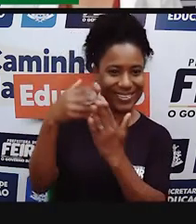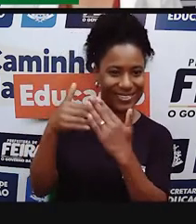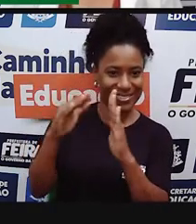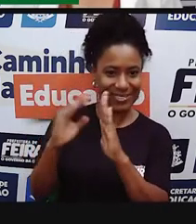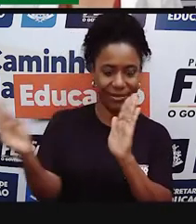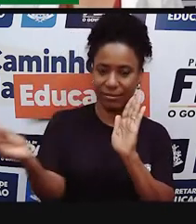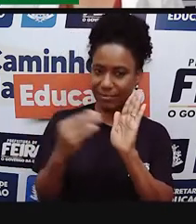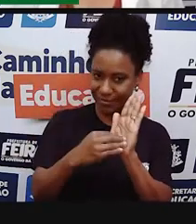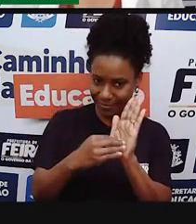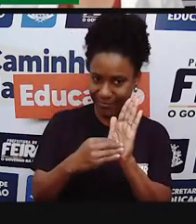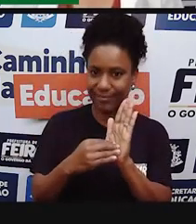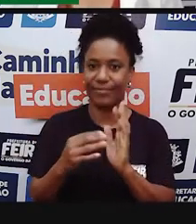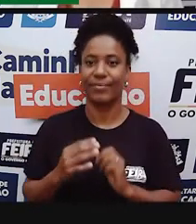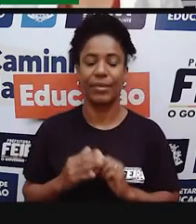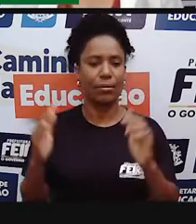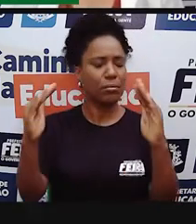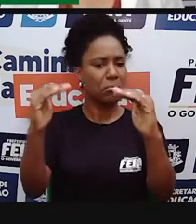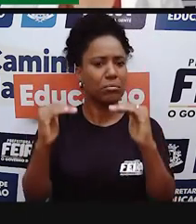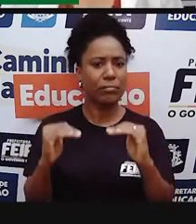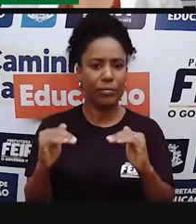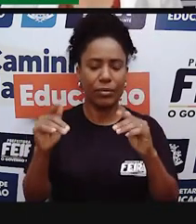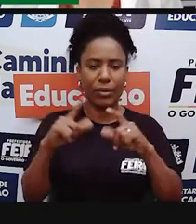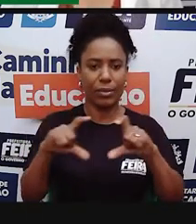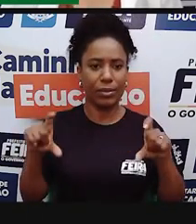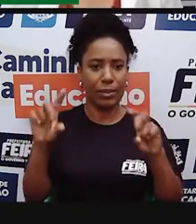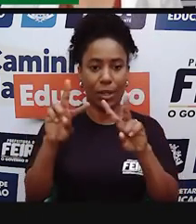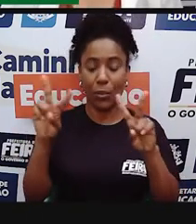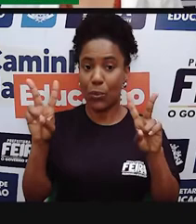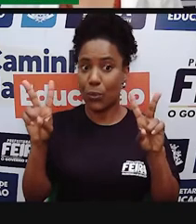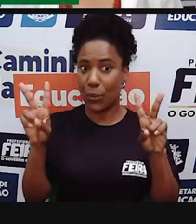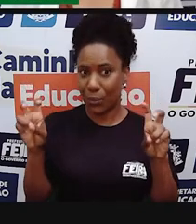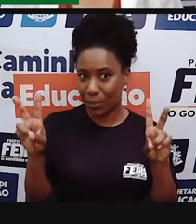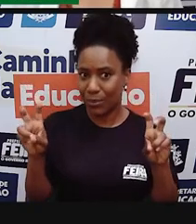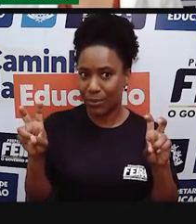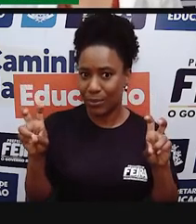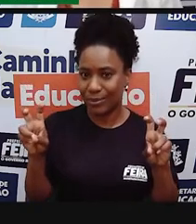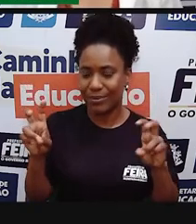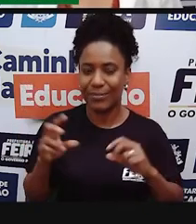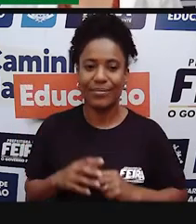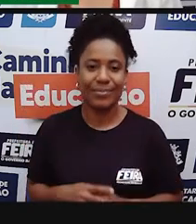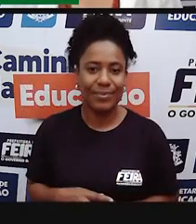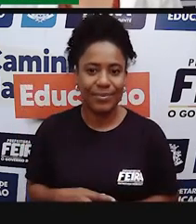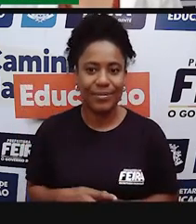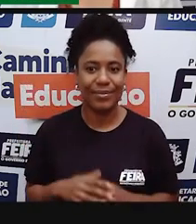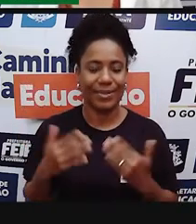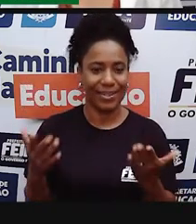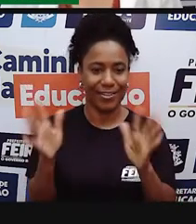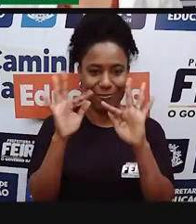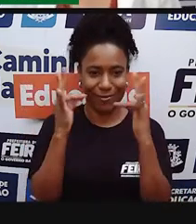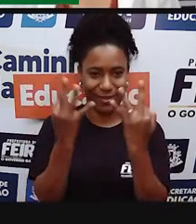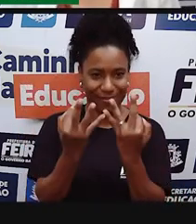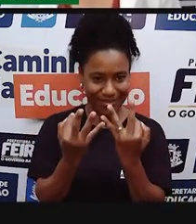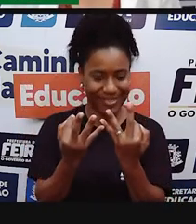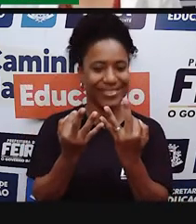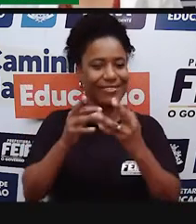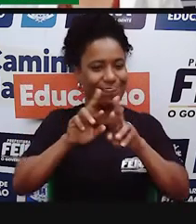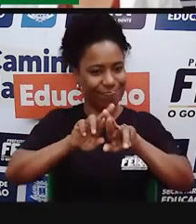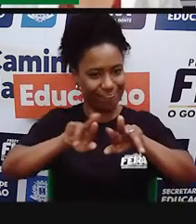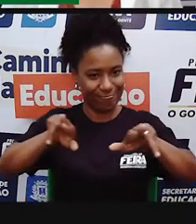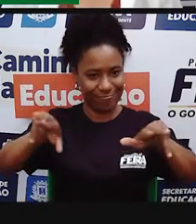estuda Olá abaixo Especifique O que é o tema Family diverso sobre